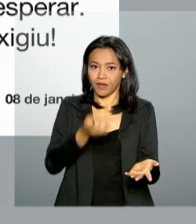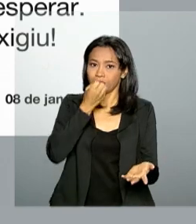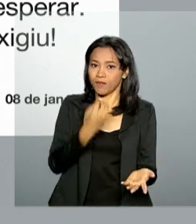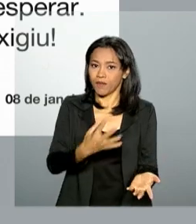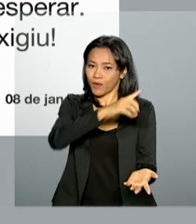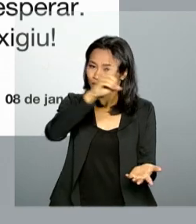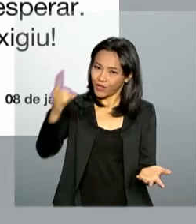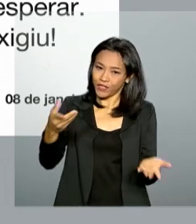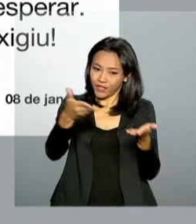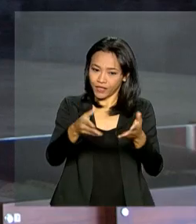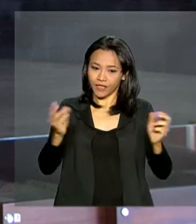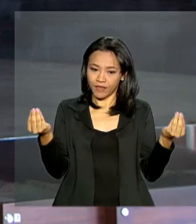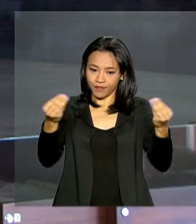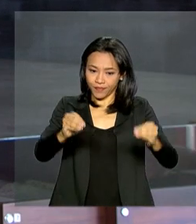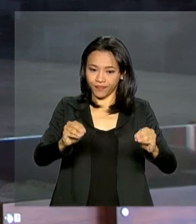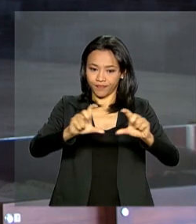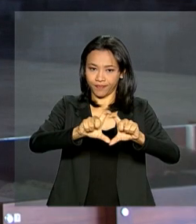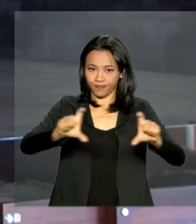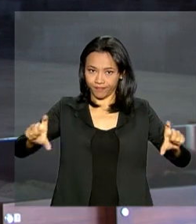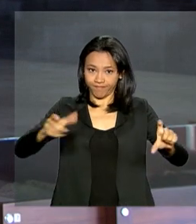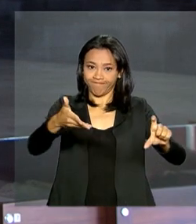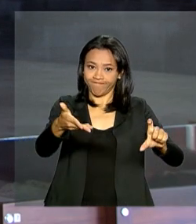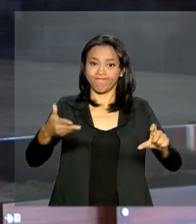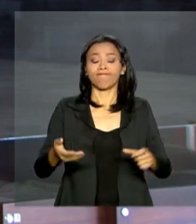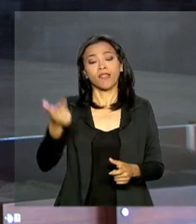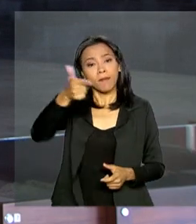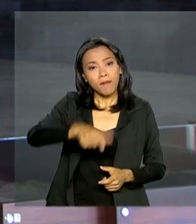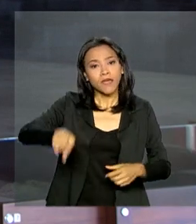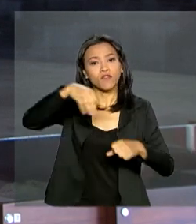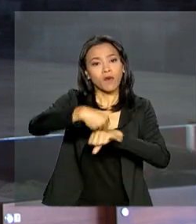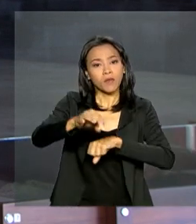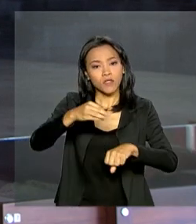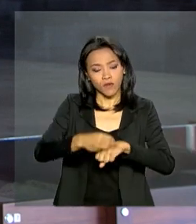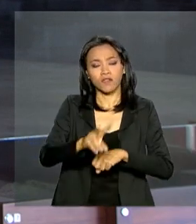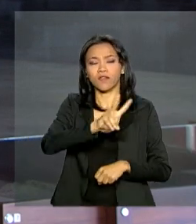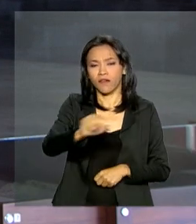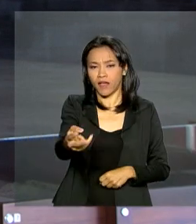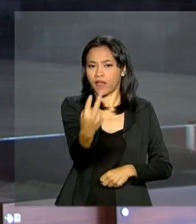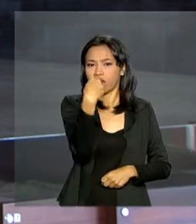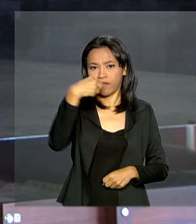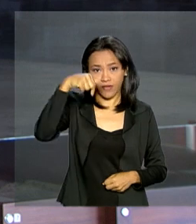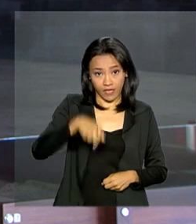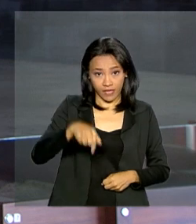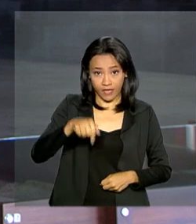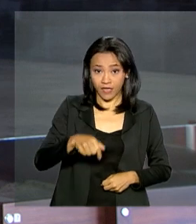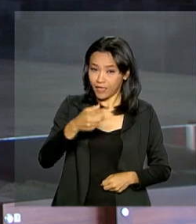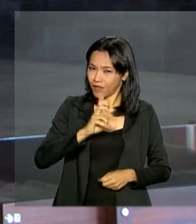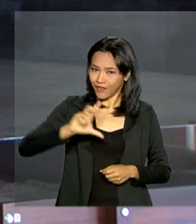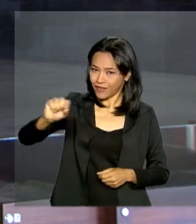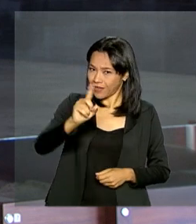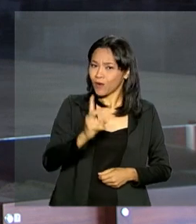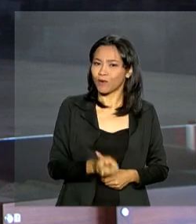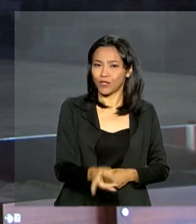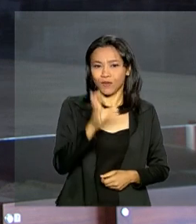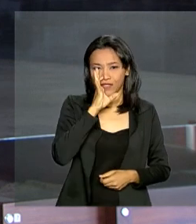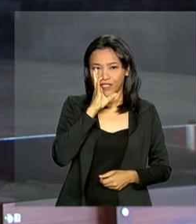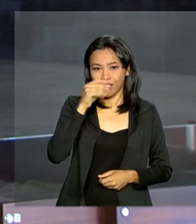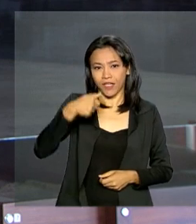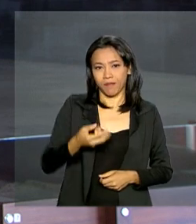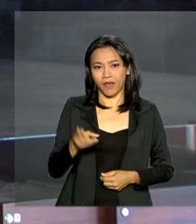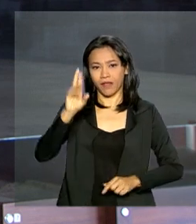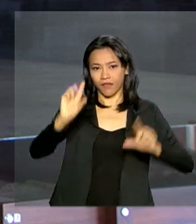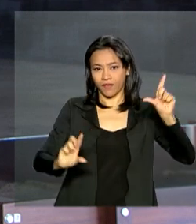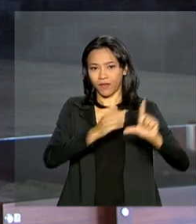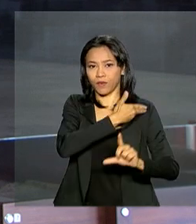dia disse Jair bolsonaro mais informações você acompanha ao longo da nossa programação não saia daí Continue com a gente na